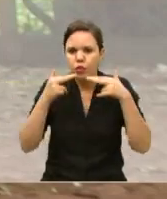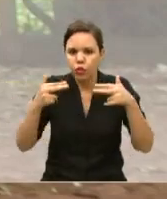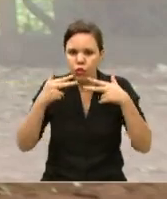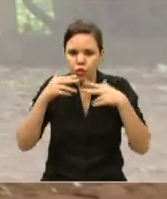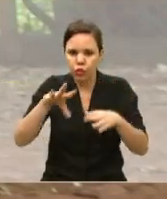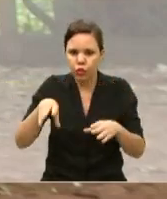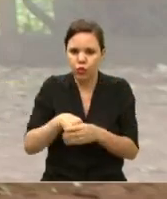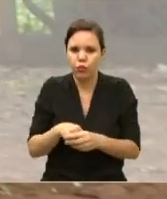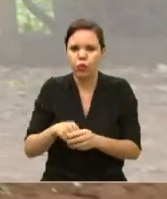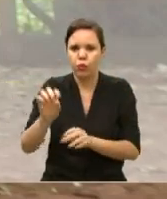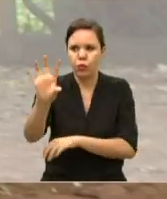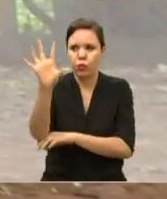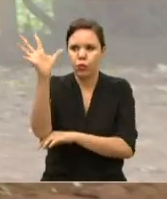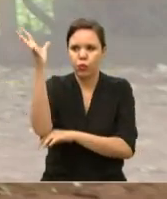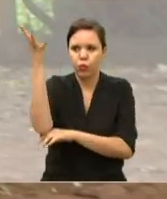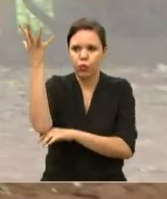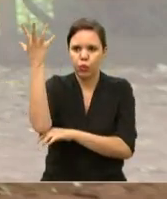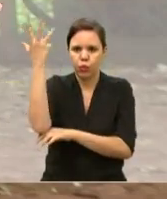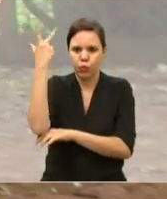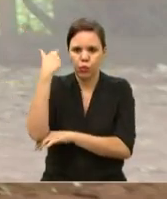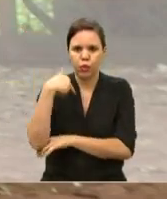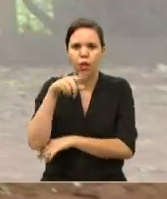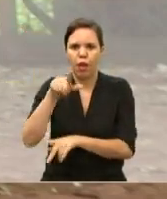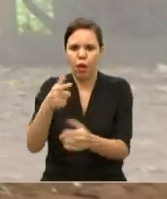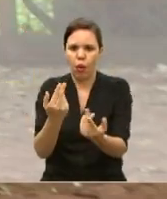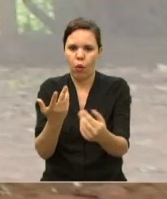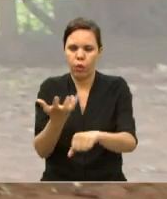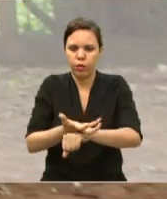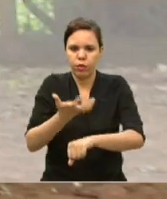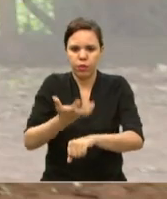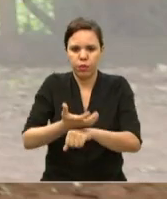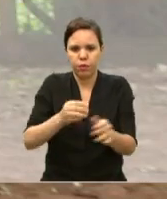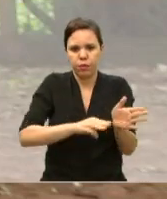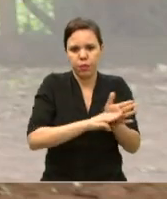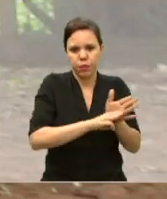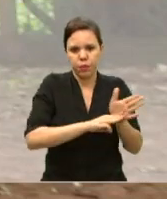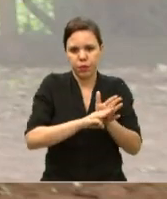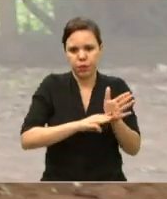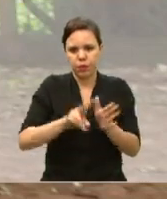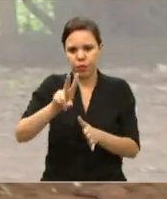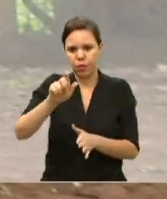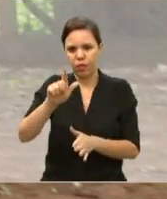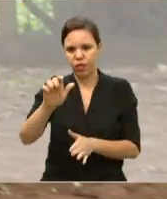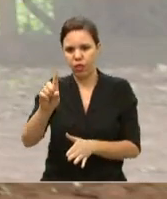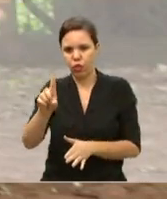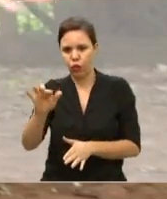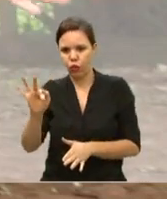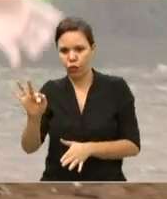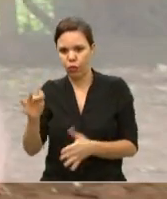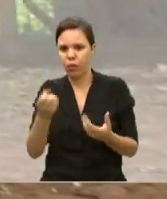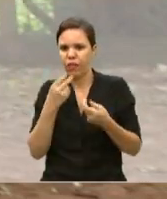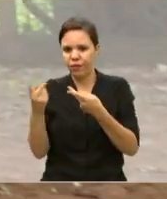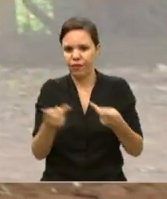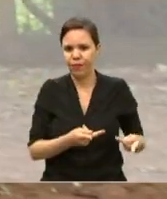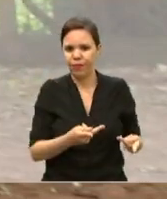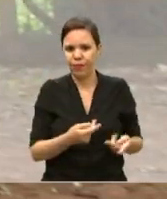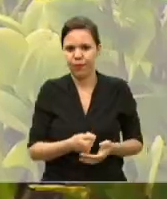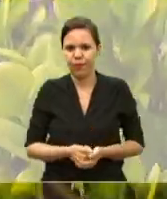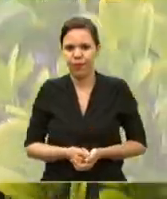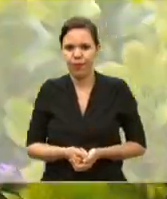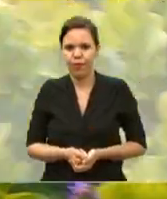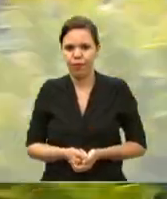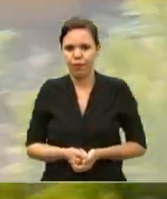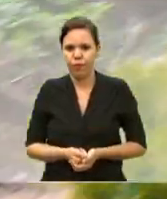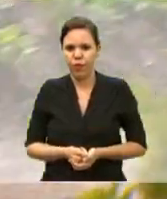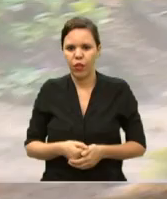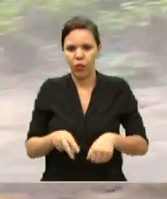inovadora, em que a natureza também é disciplina. É a metodologia Waldorf. Seja muito bem-vindo!